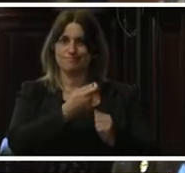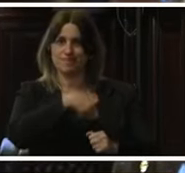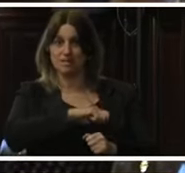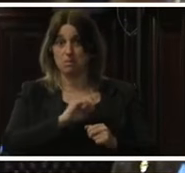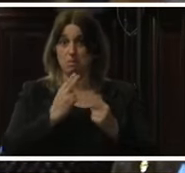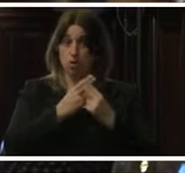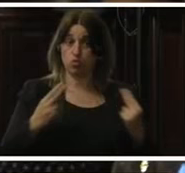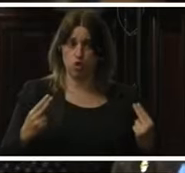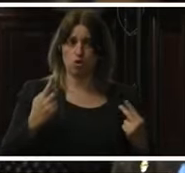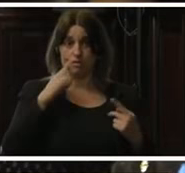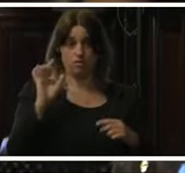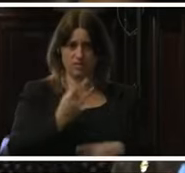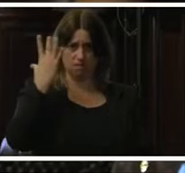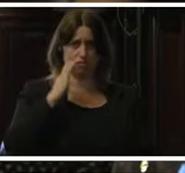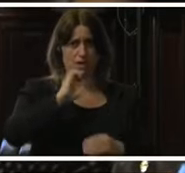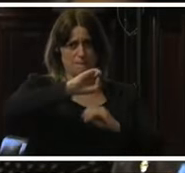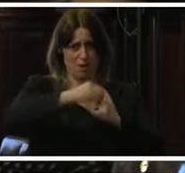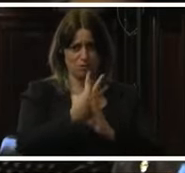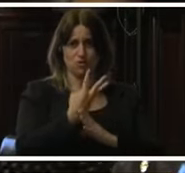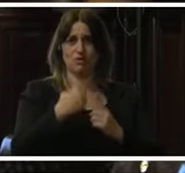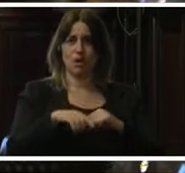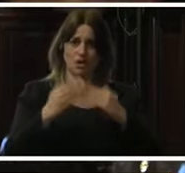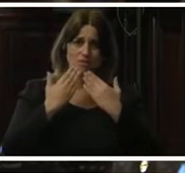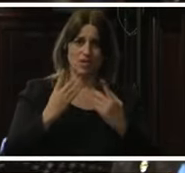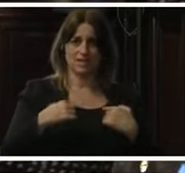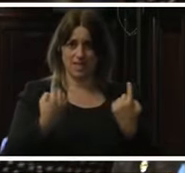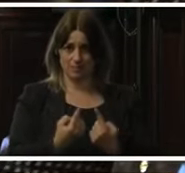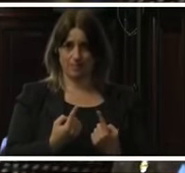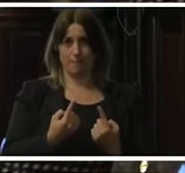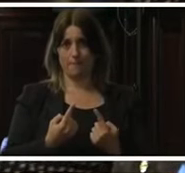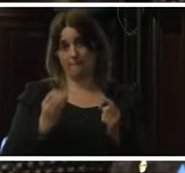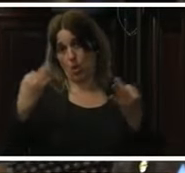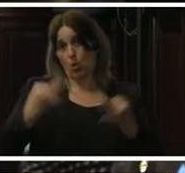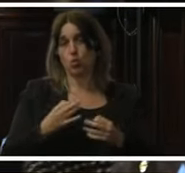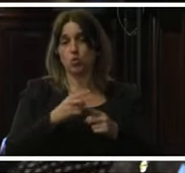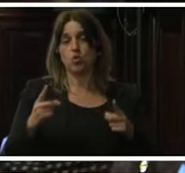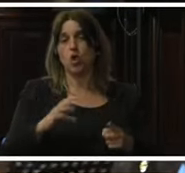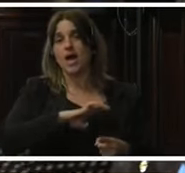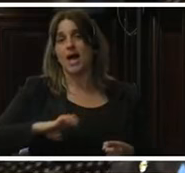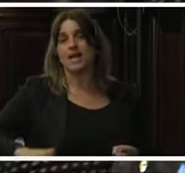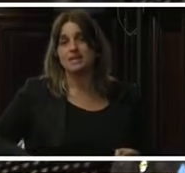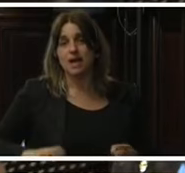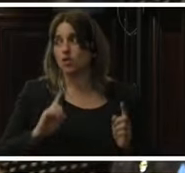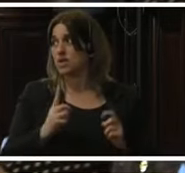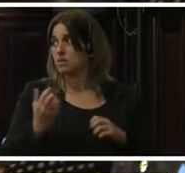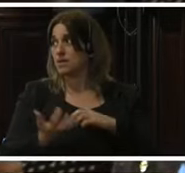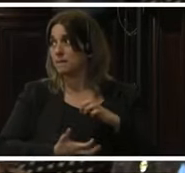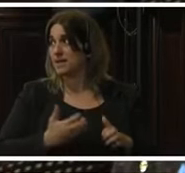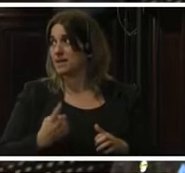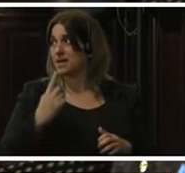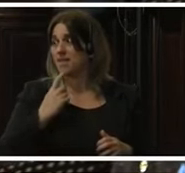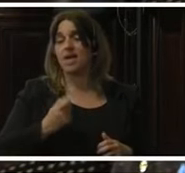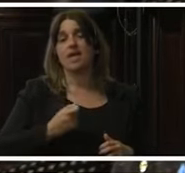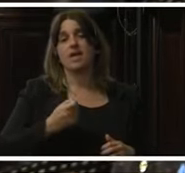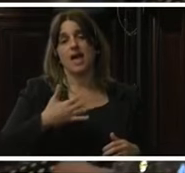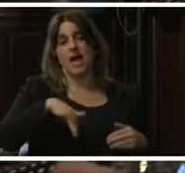muito obrigada as partes tanto o estado como como esta mistura também da sociedade civil do estado que